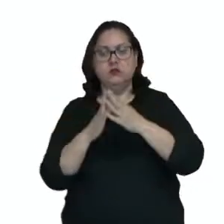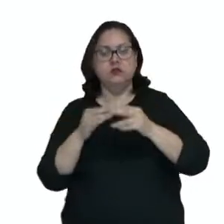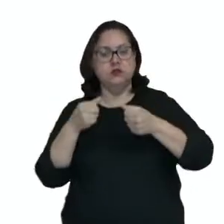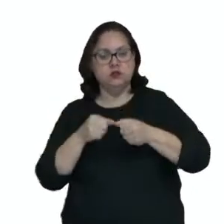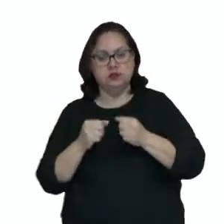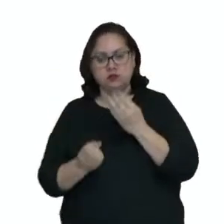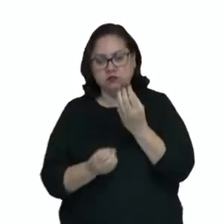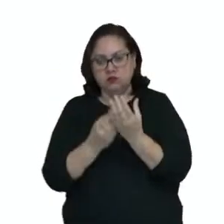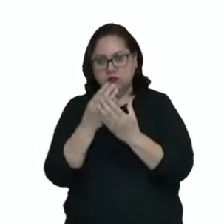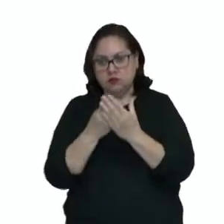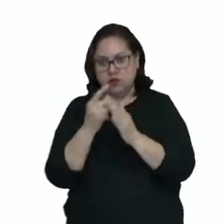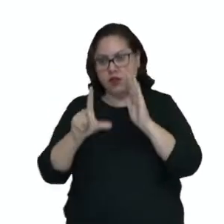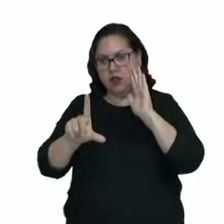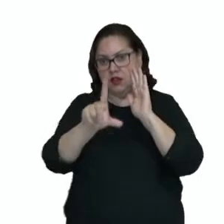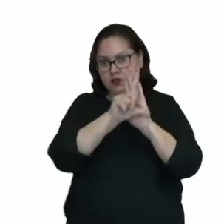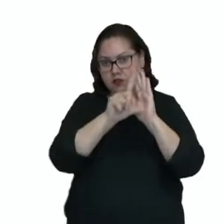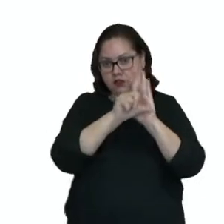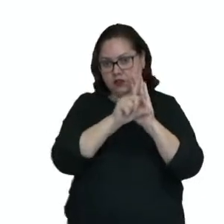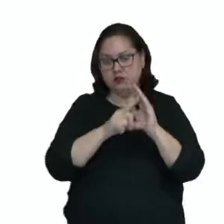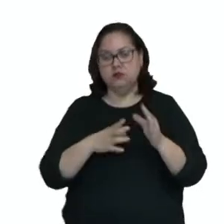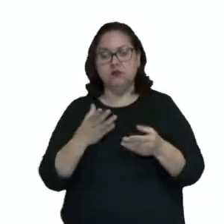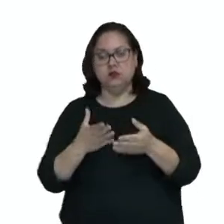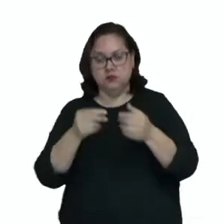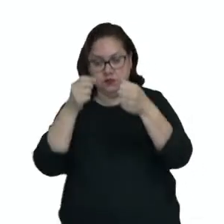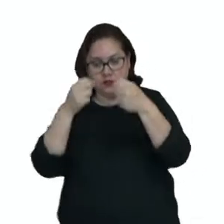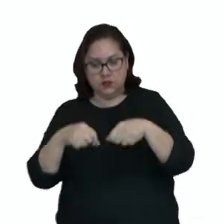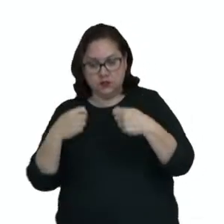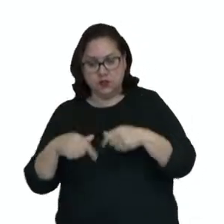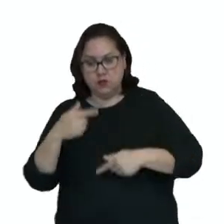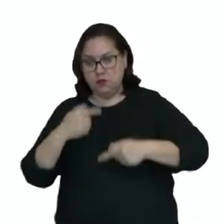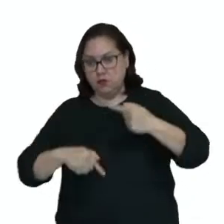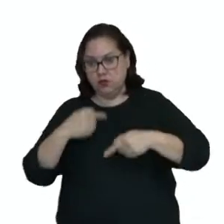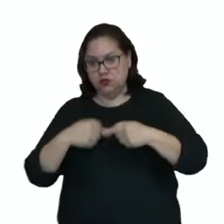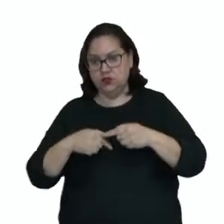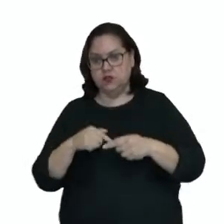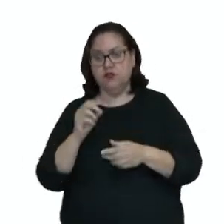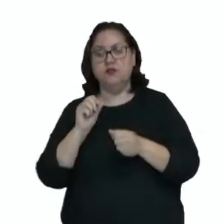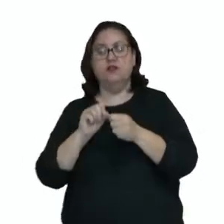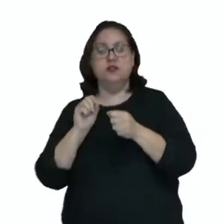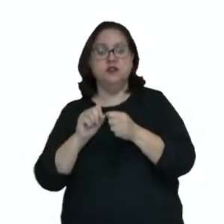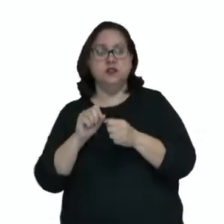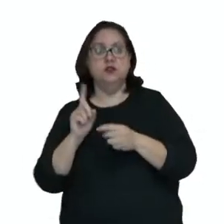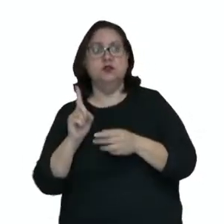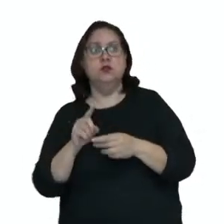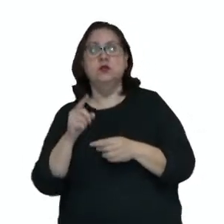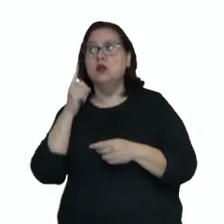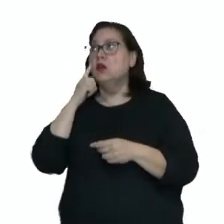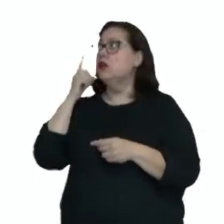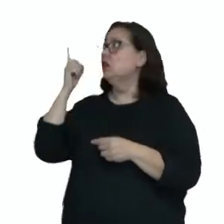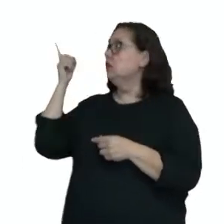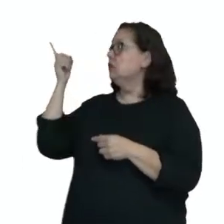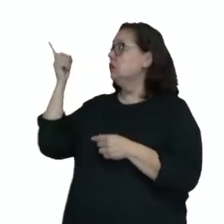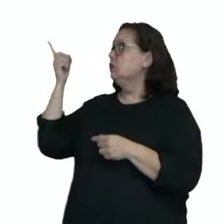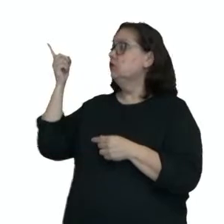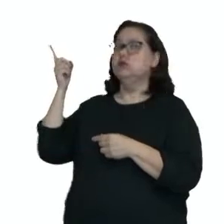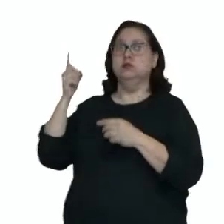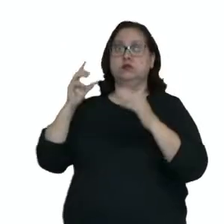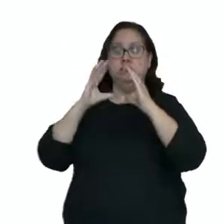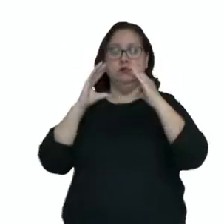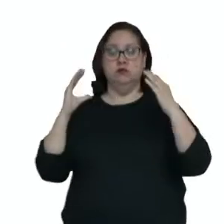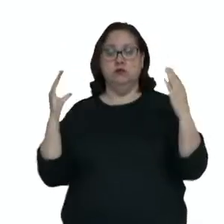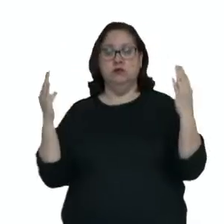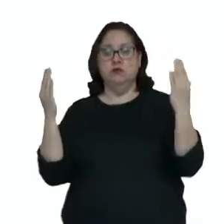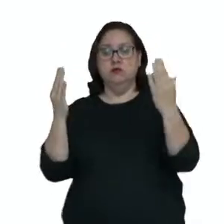são criadas as leis e são tomadas as decisões políticas. Então, ali na imagem, a gente vê o plenário da